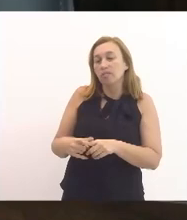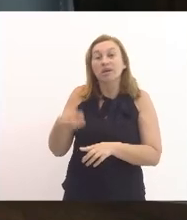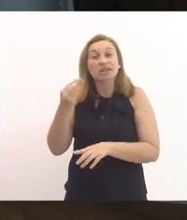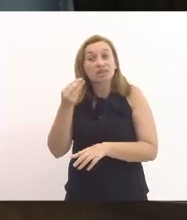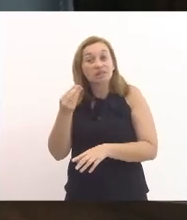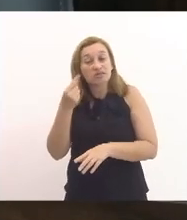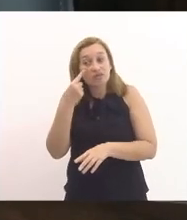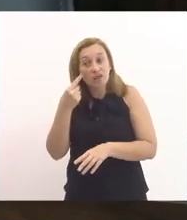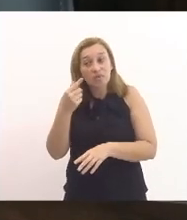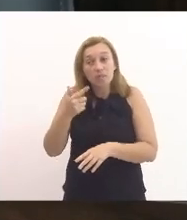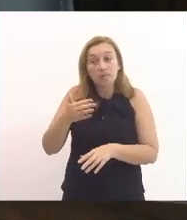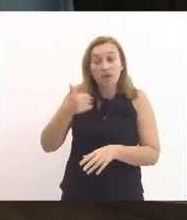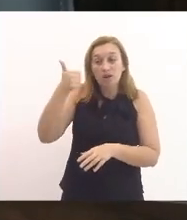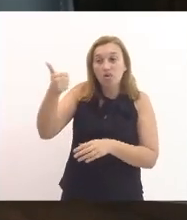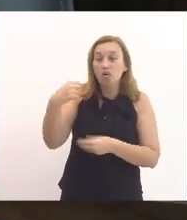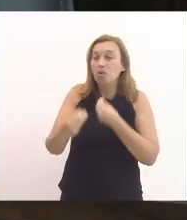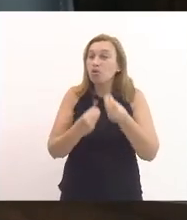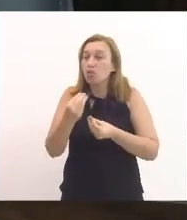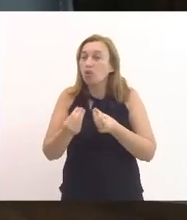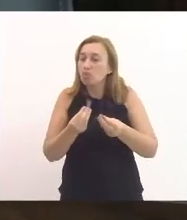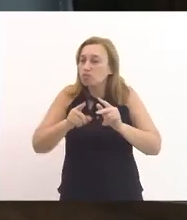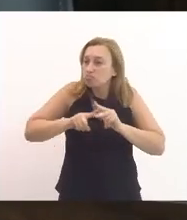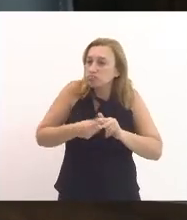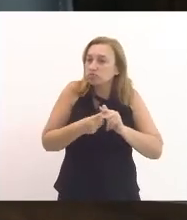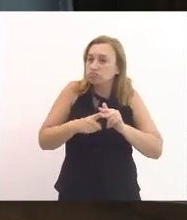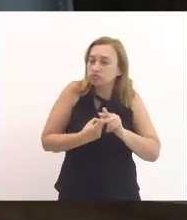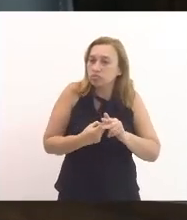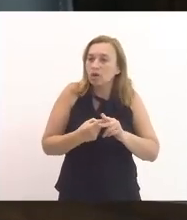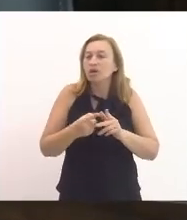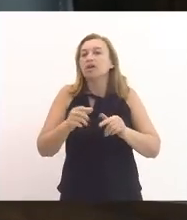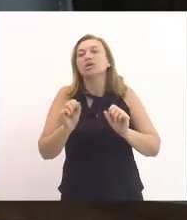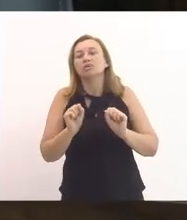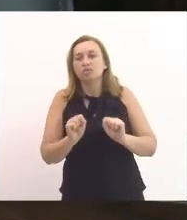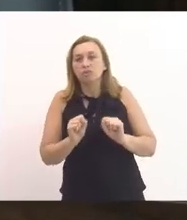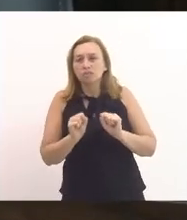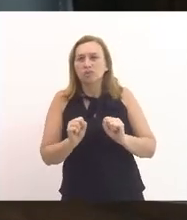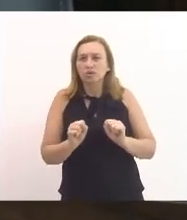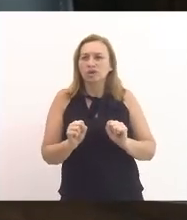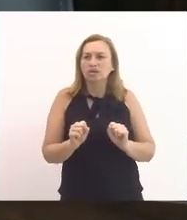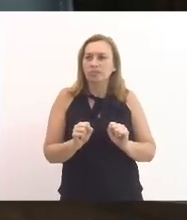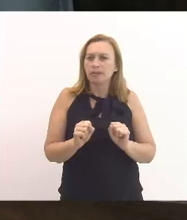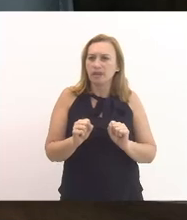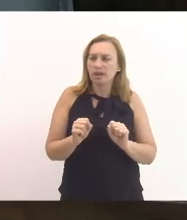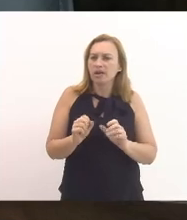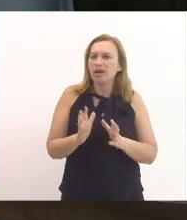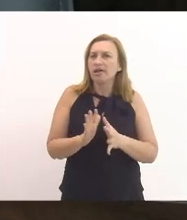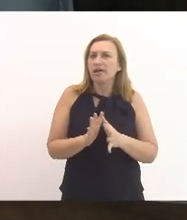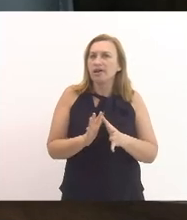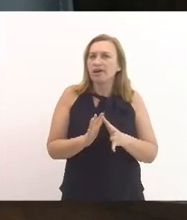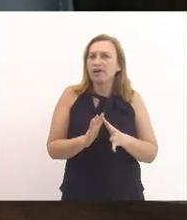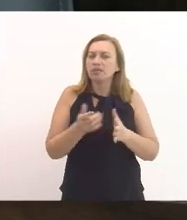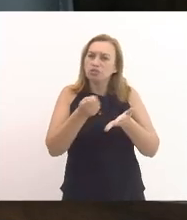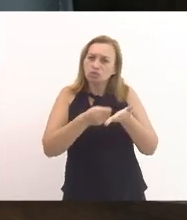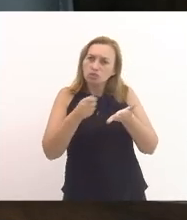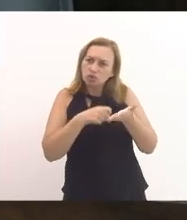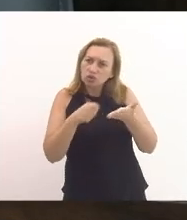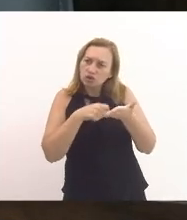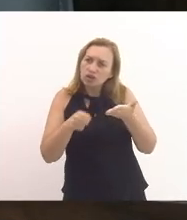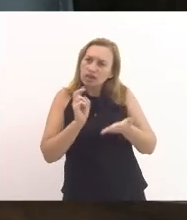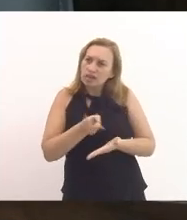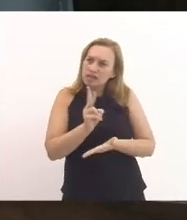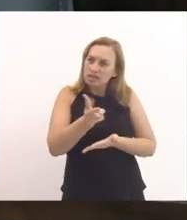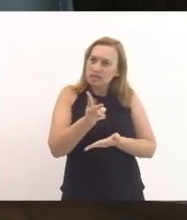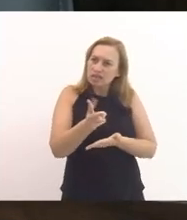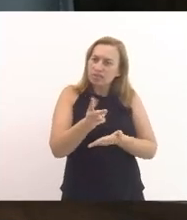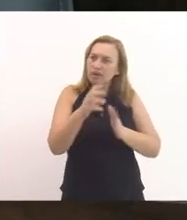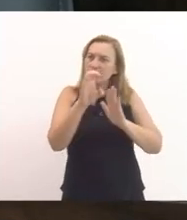tentar sair daqui já com algum alguns ajustes e se possível sempre indicar eu tô fazendo aqui anotação ou sempre